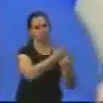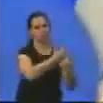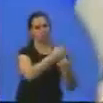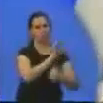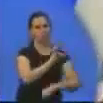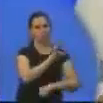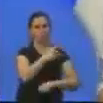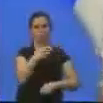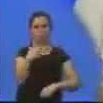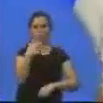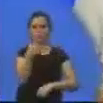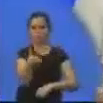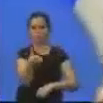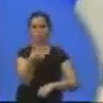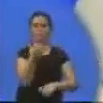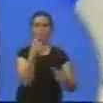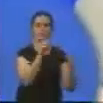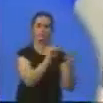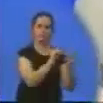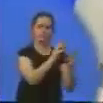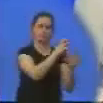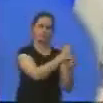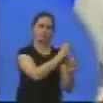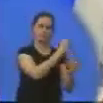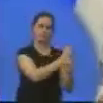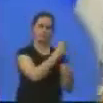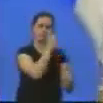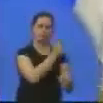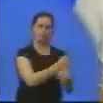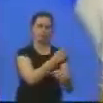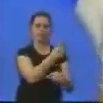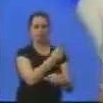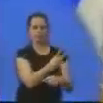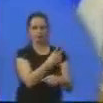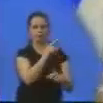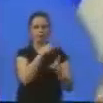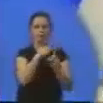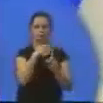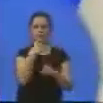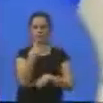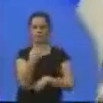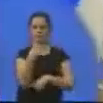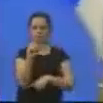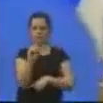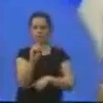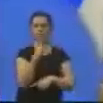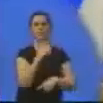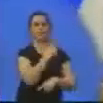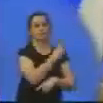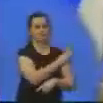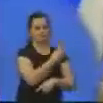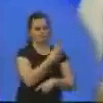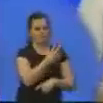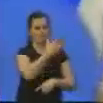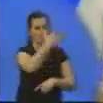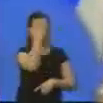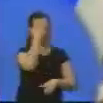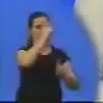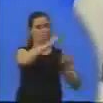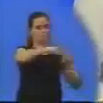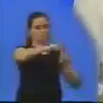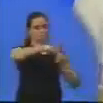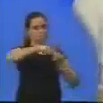a 6. Faço a conta e eu encontro lá 12 mais 10, 22 habitantes por